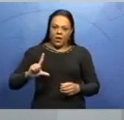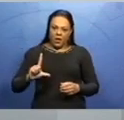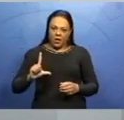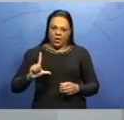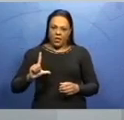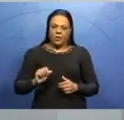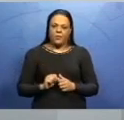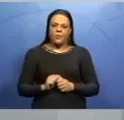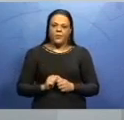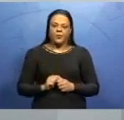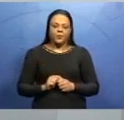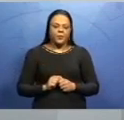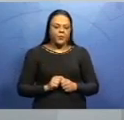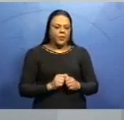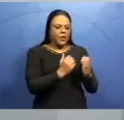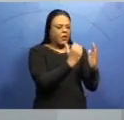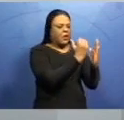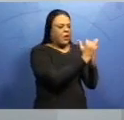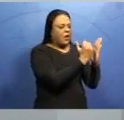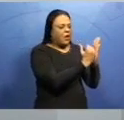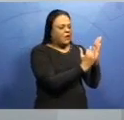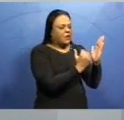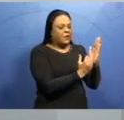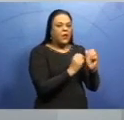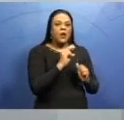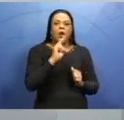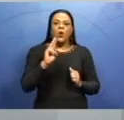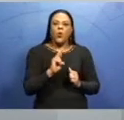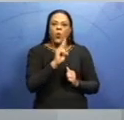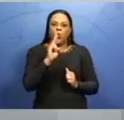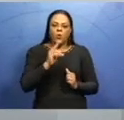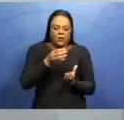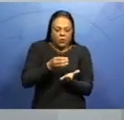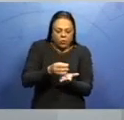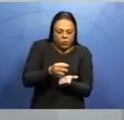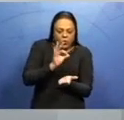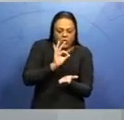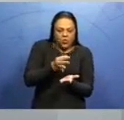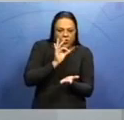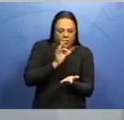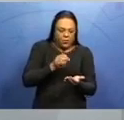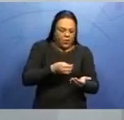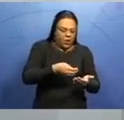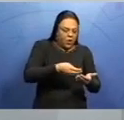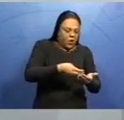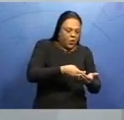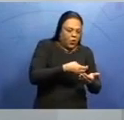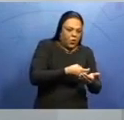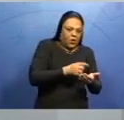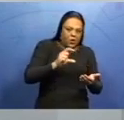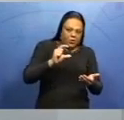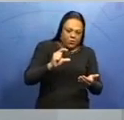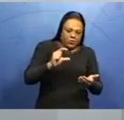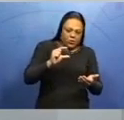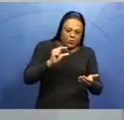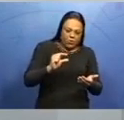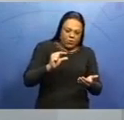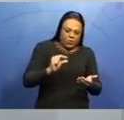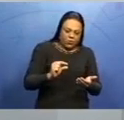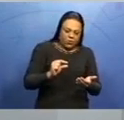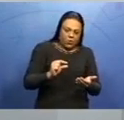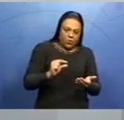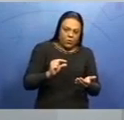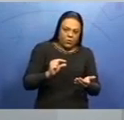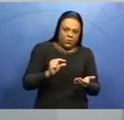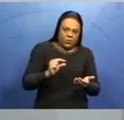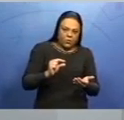A maioria das receitas utilizam xícaras, colheres de sopa, colheres de chá como unidades de medida de